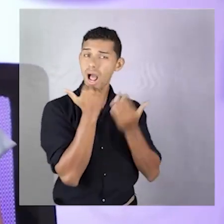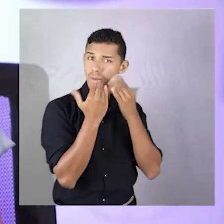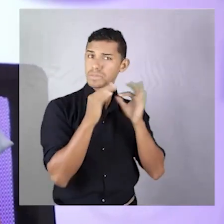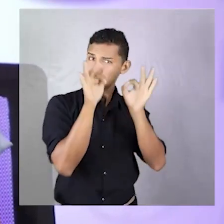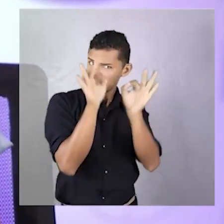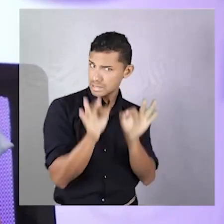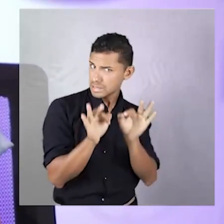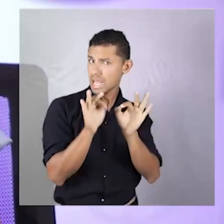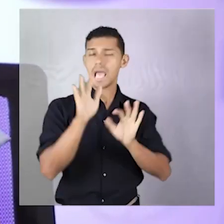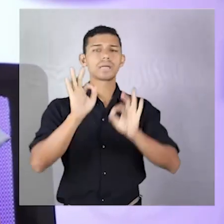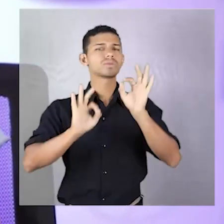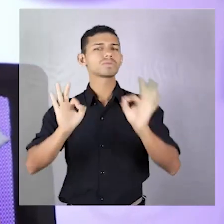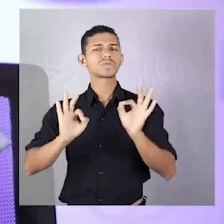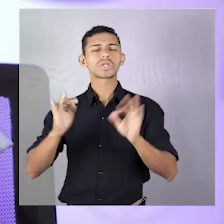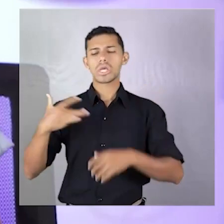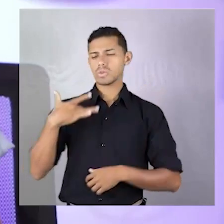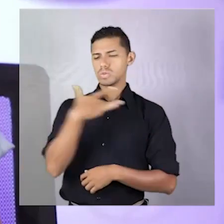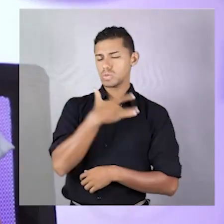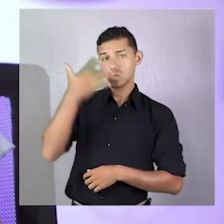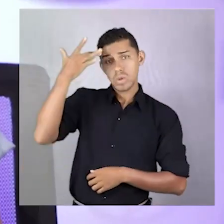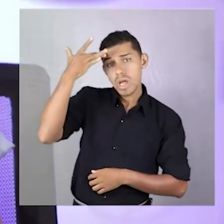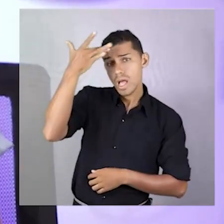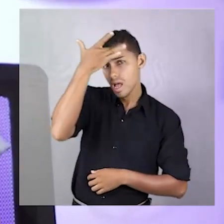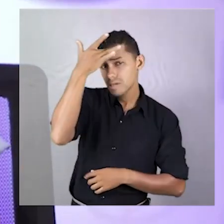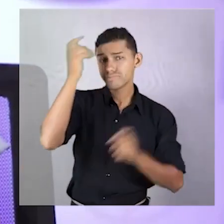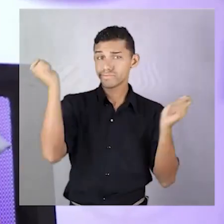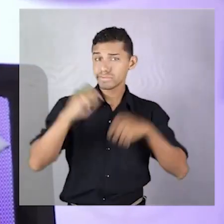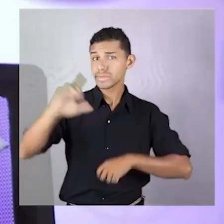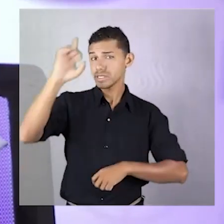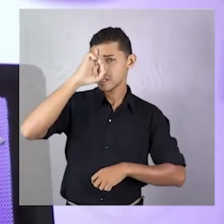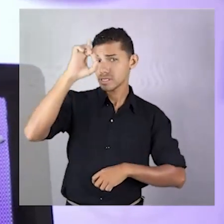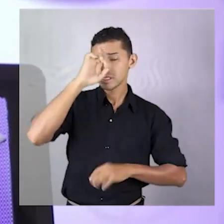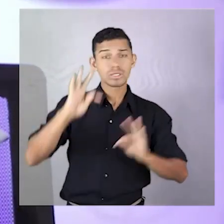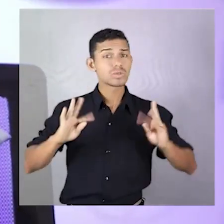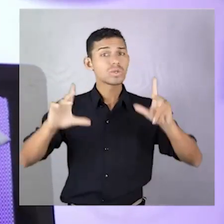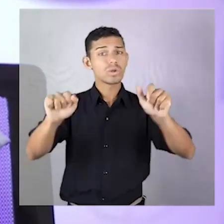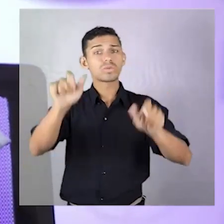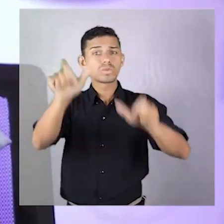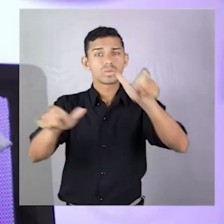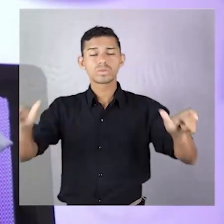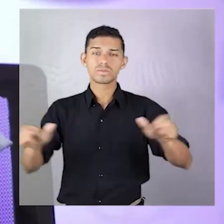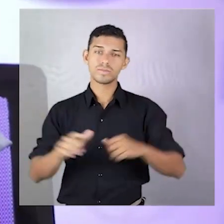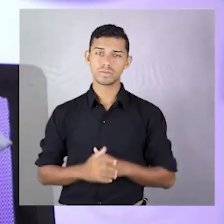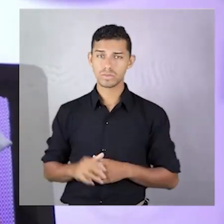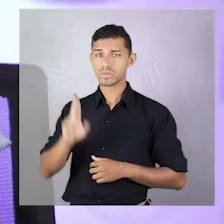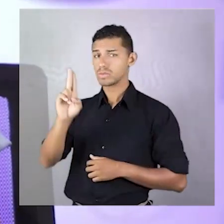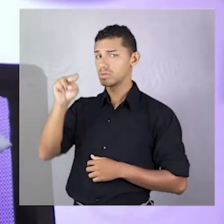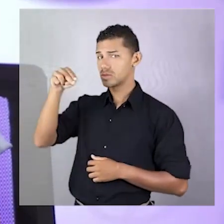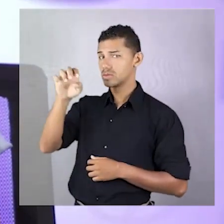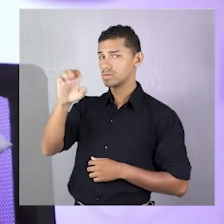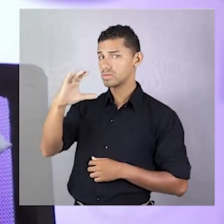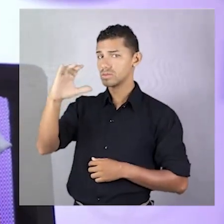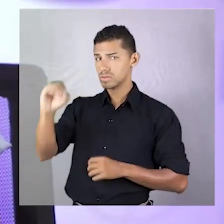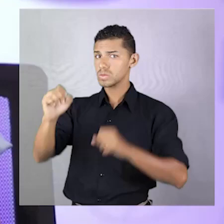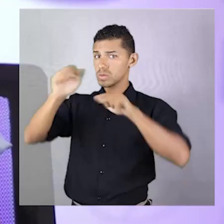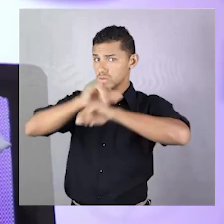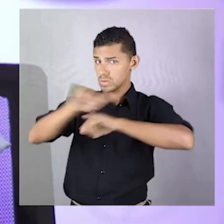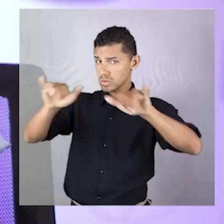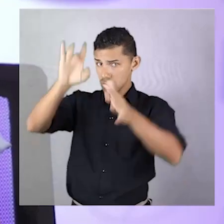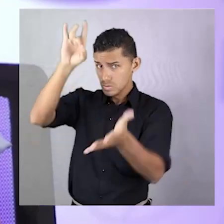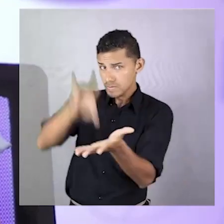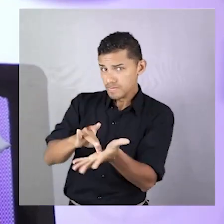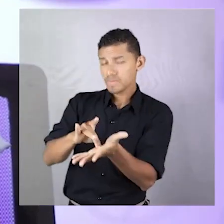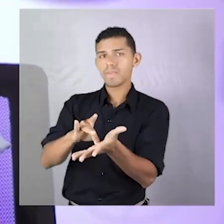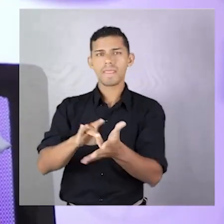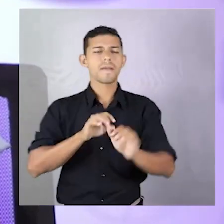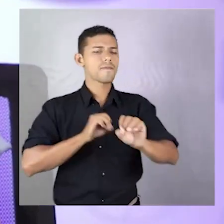deveriam ser parte de uma rotina de todas as pessoas, né, no mundo. A Unesco afirma: uma educação de qualidade é a